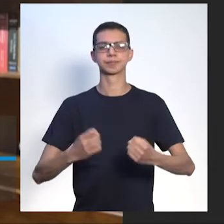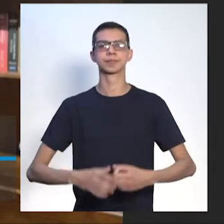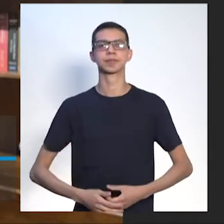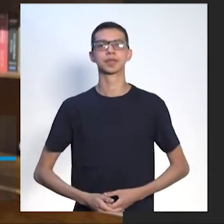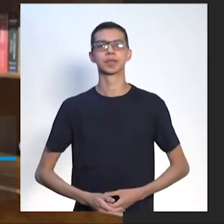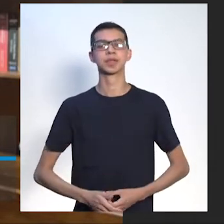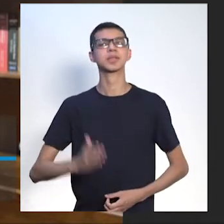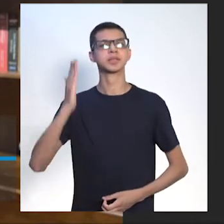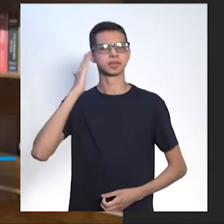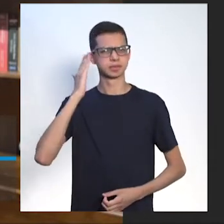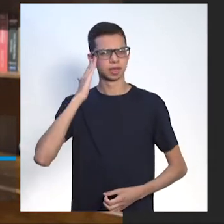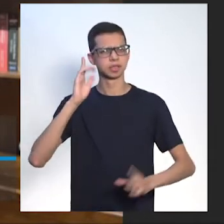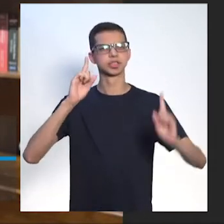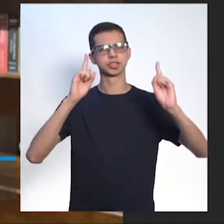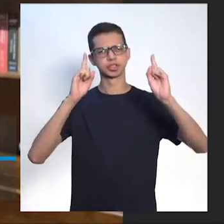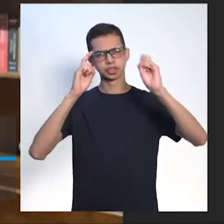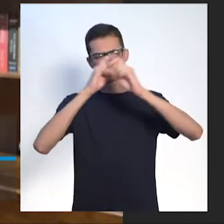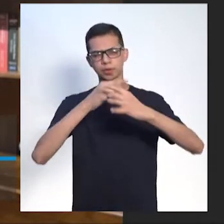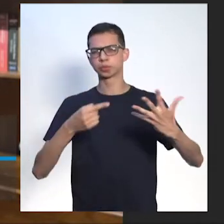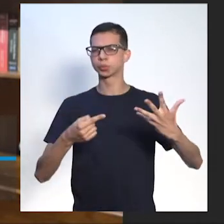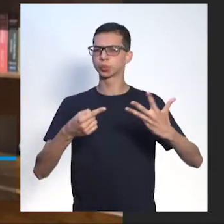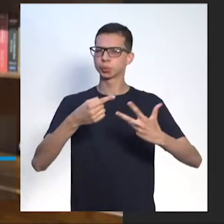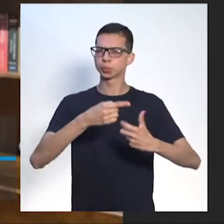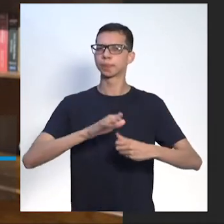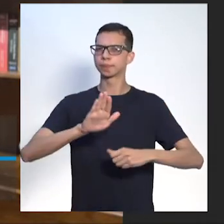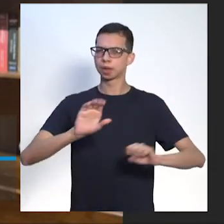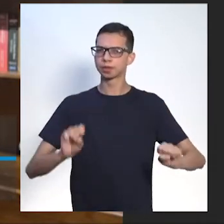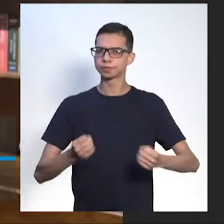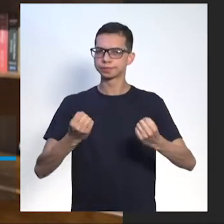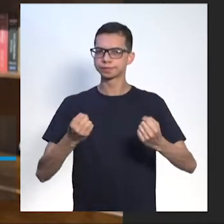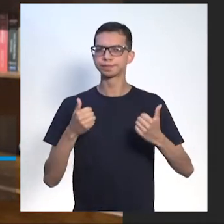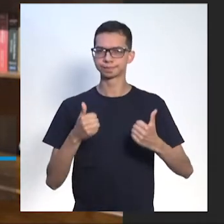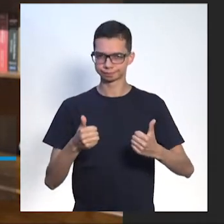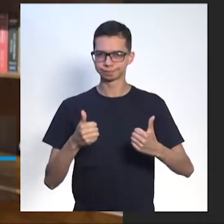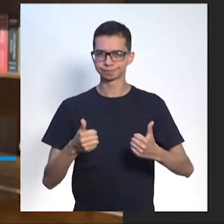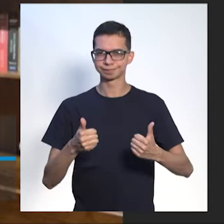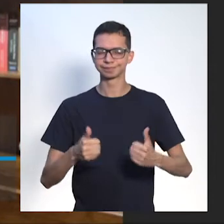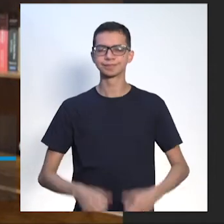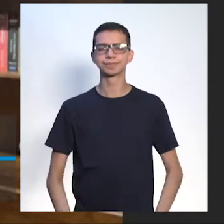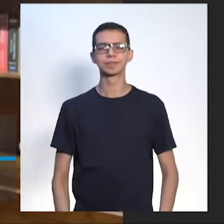as dificuldades. Tá bom? Tranquilo? Vamos